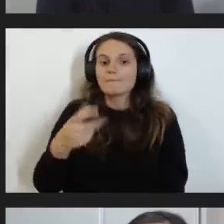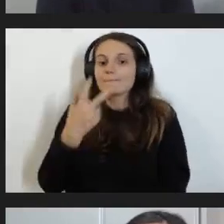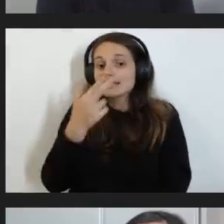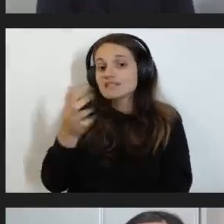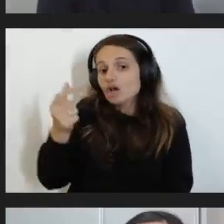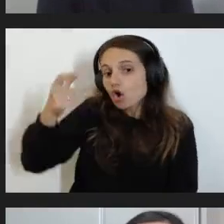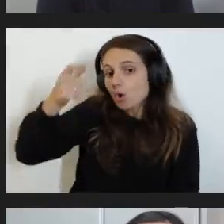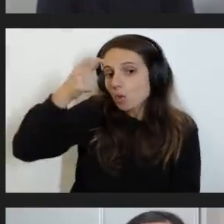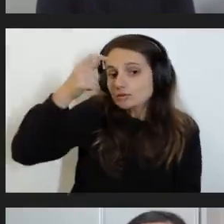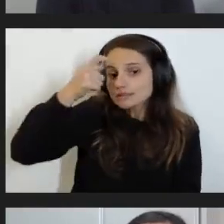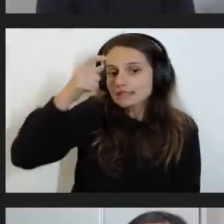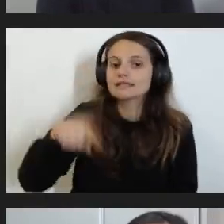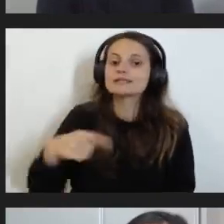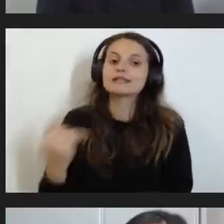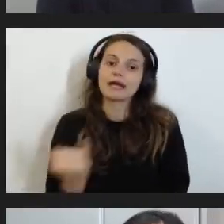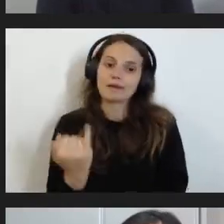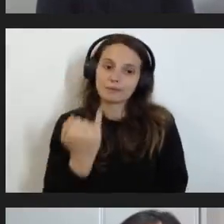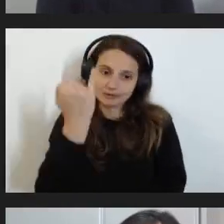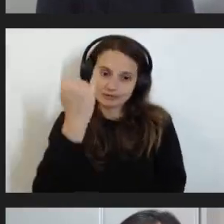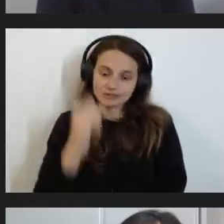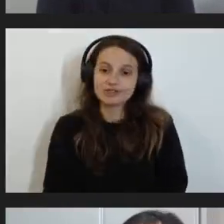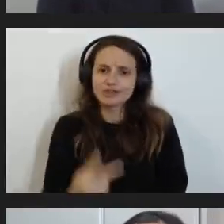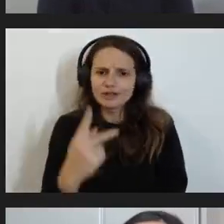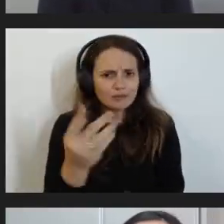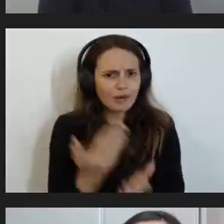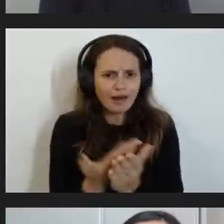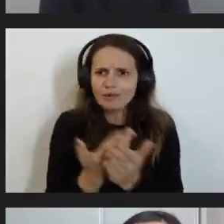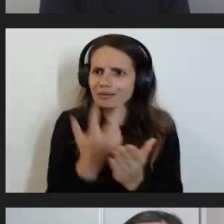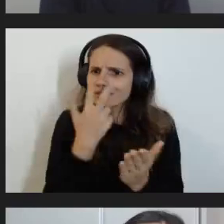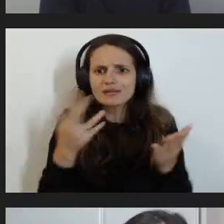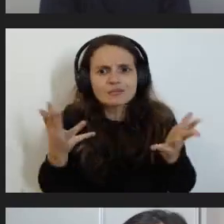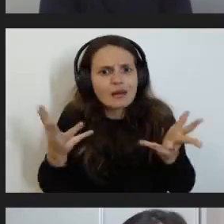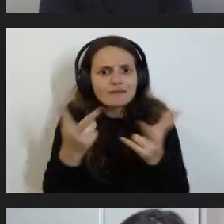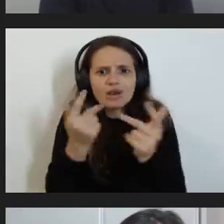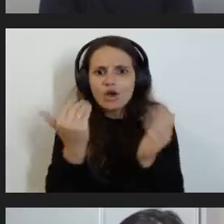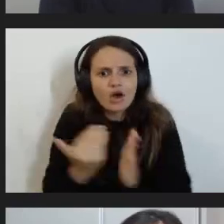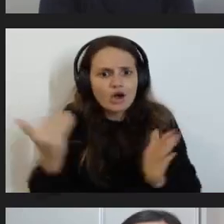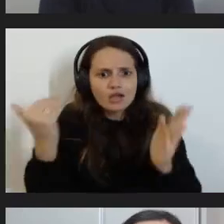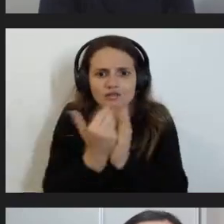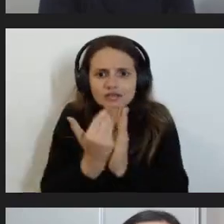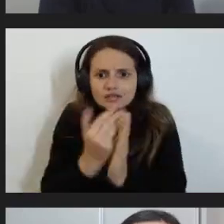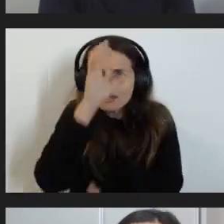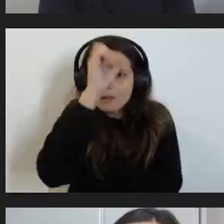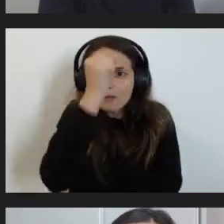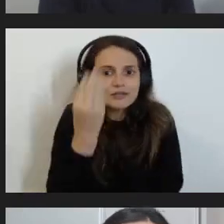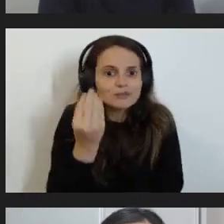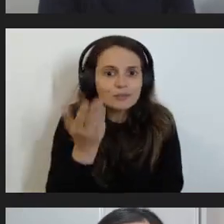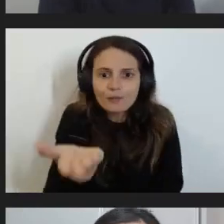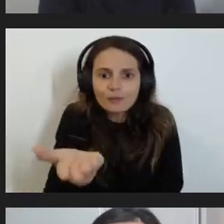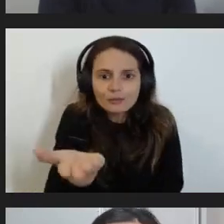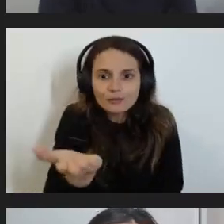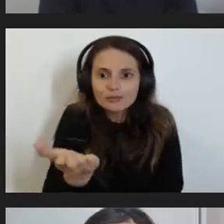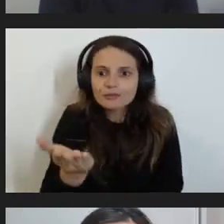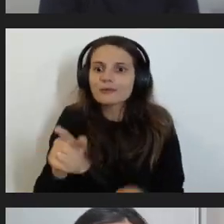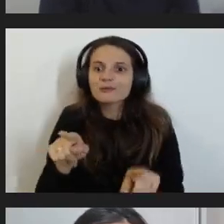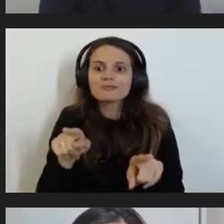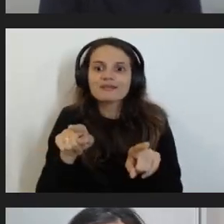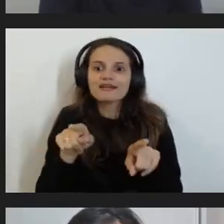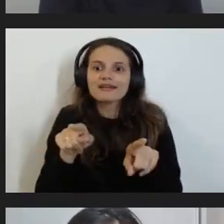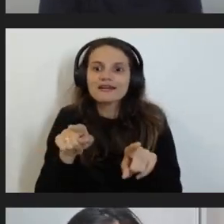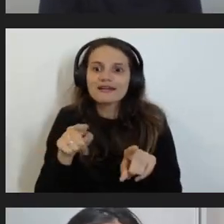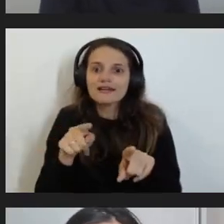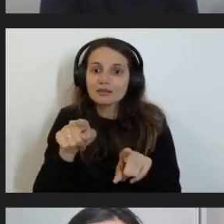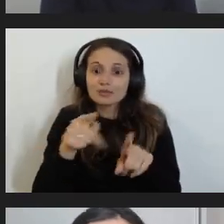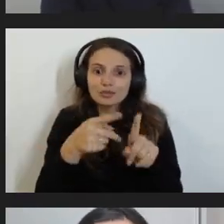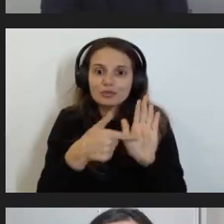importante. A tua aula foi fabulosa, aprendi muito contigo, me identifiquei com todas as doenças que você